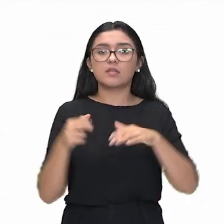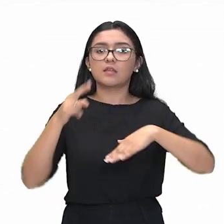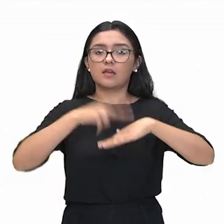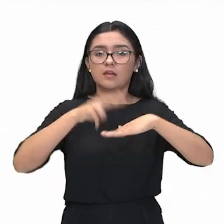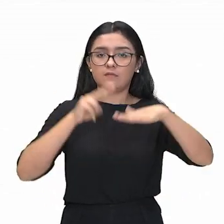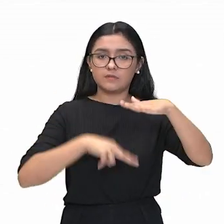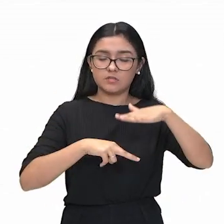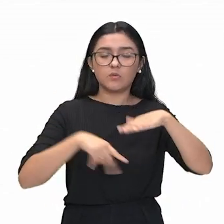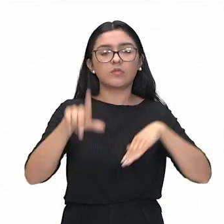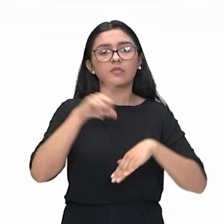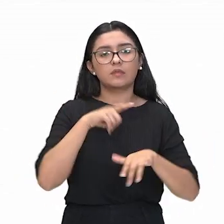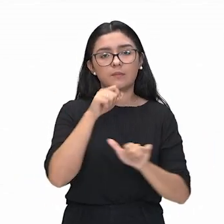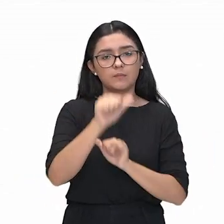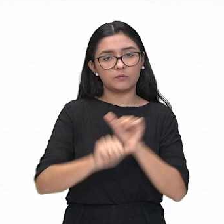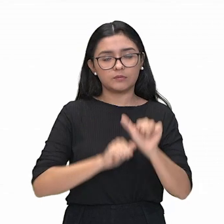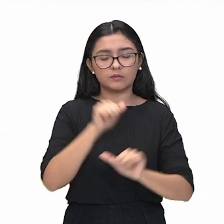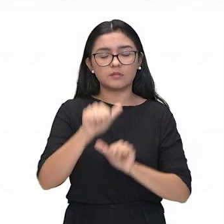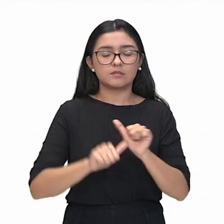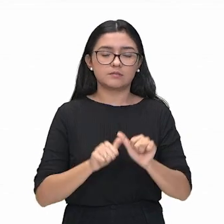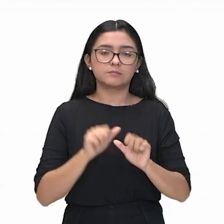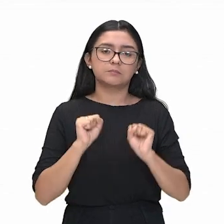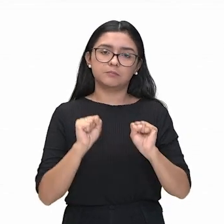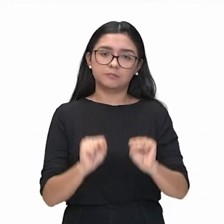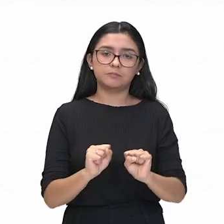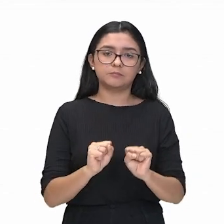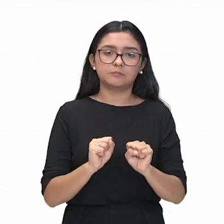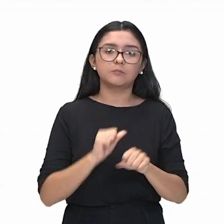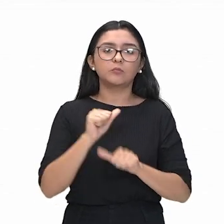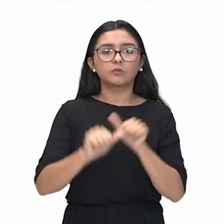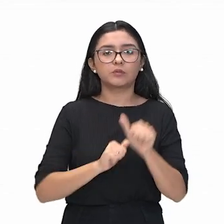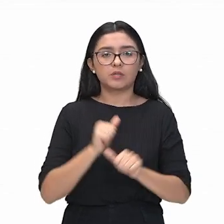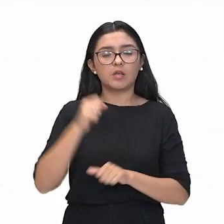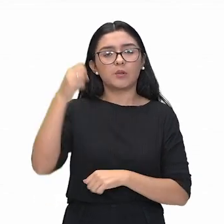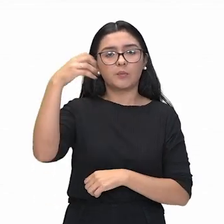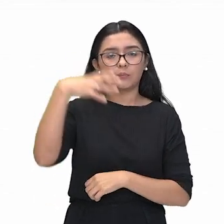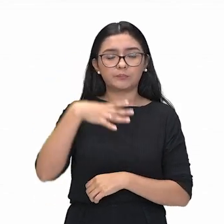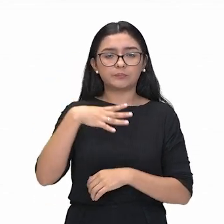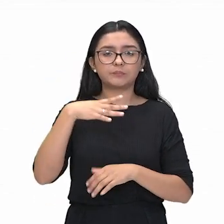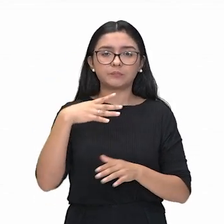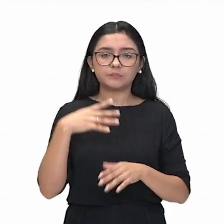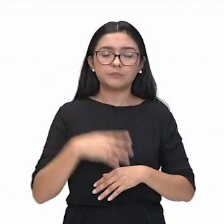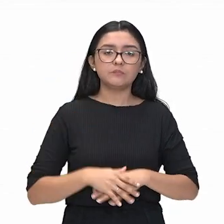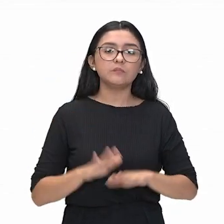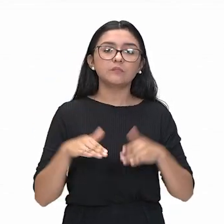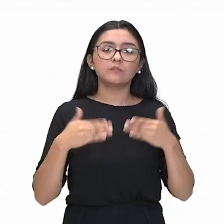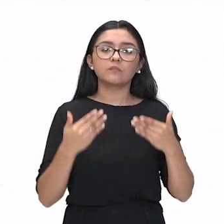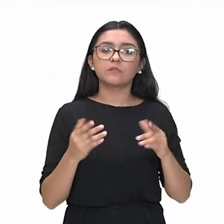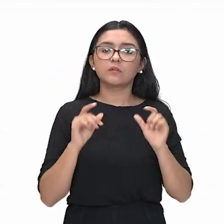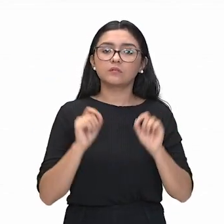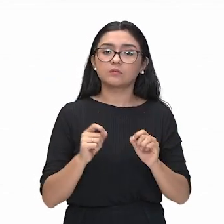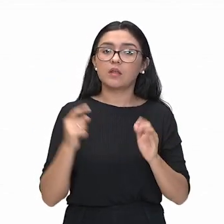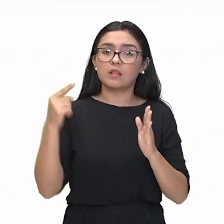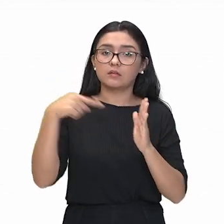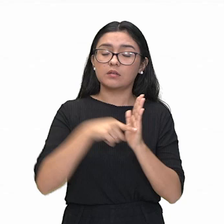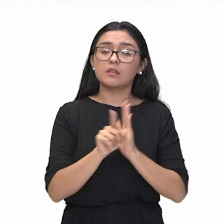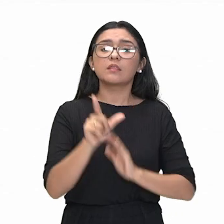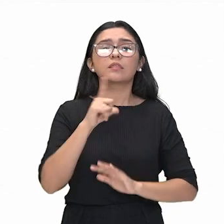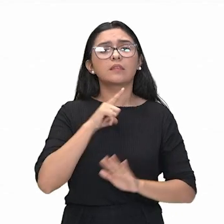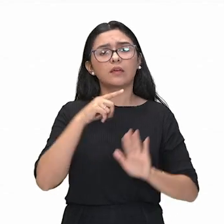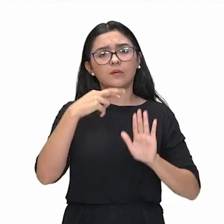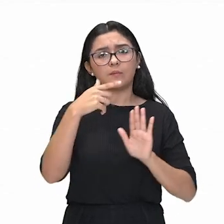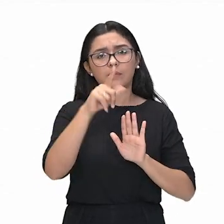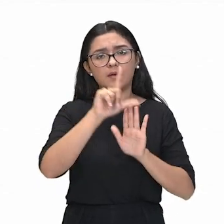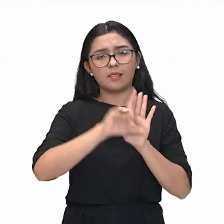isso pode causar uma mudança na direção de propagação da luz. A reflexão, quando ela acontece, ela obedece a uma lei.